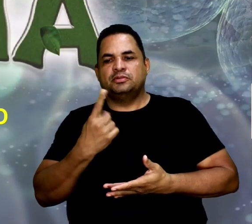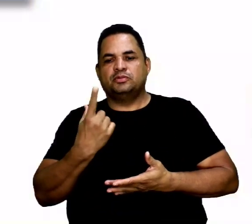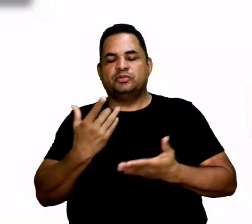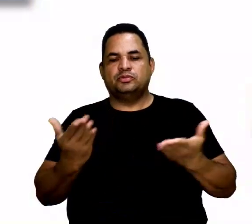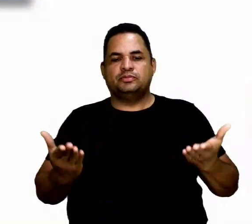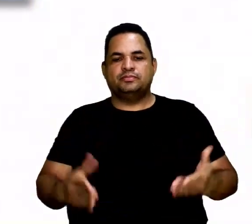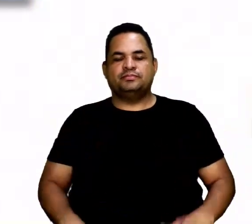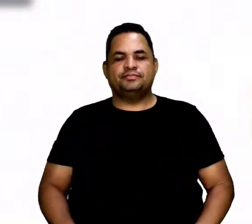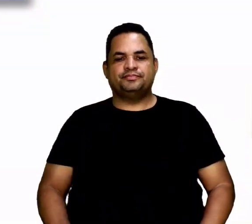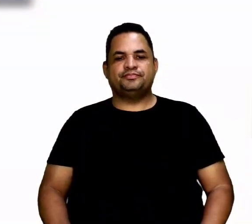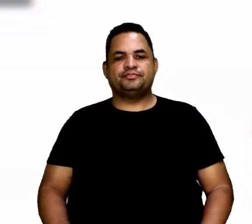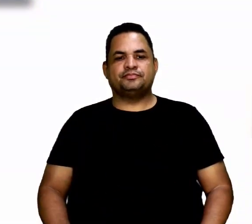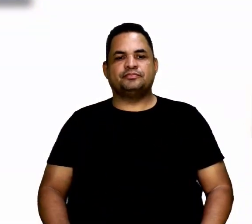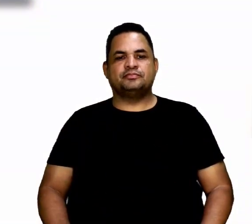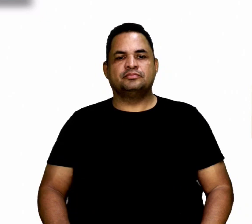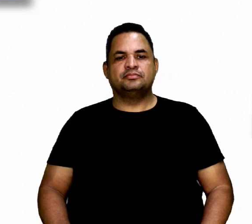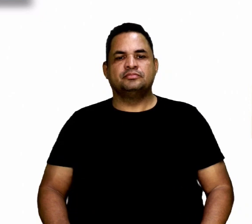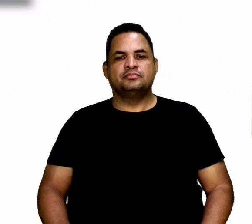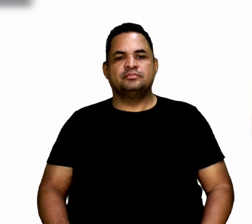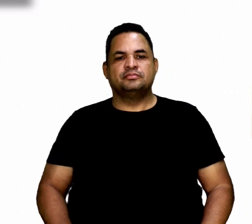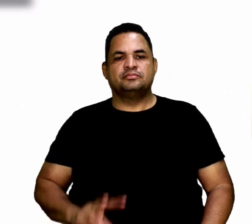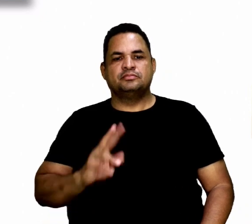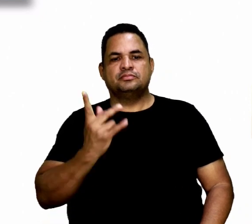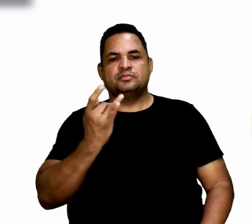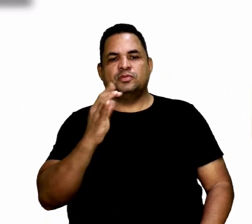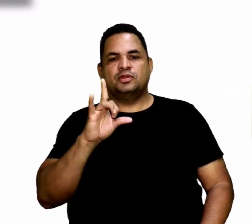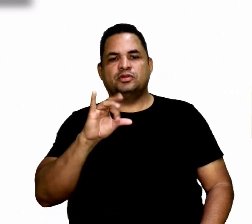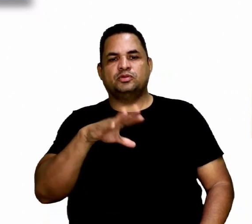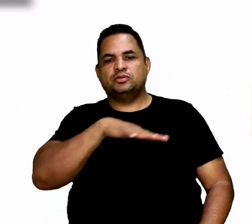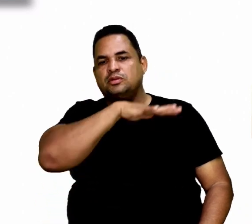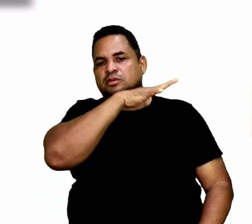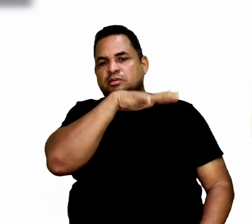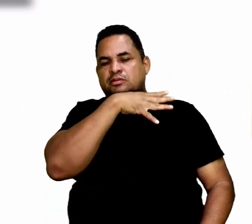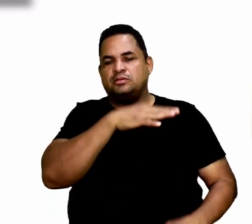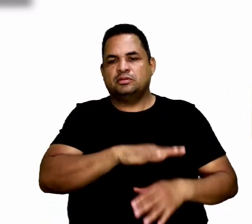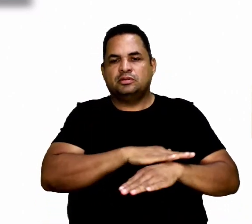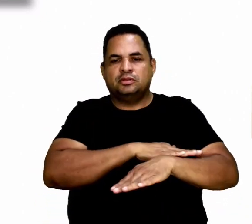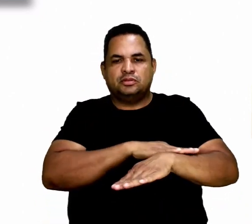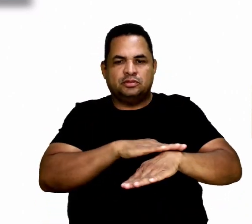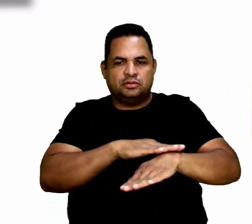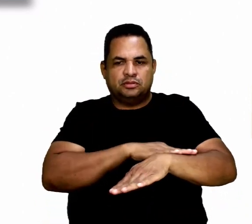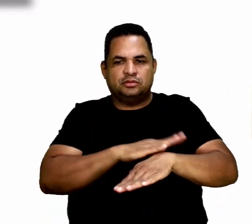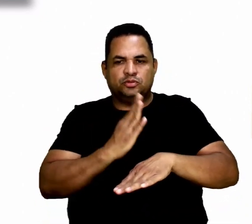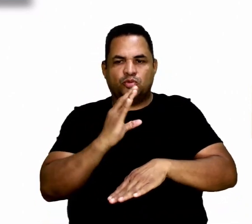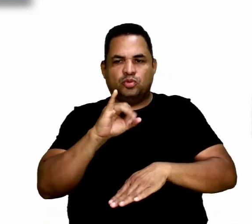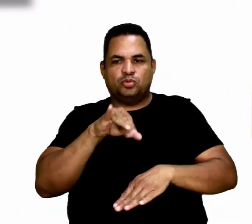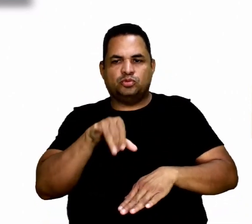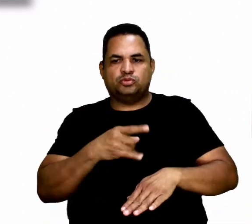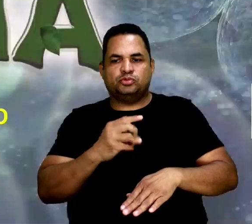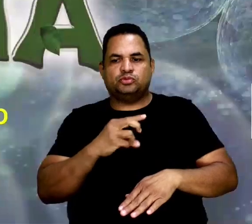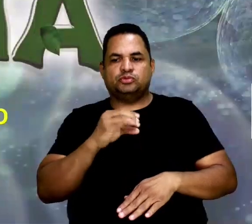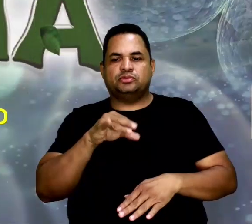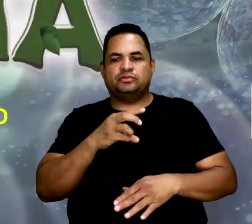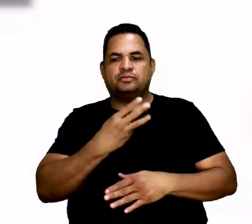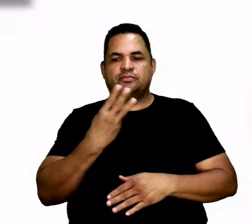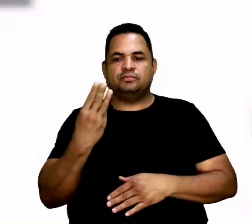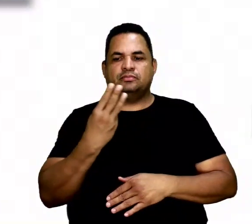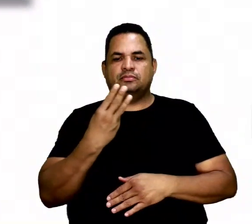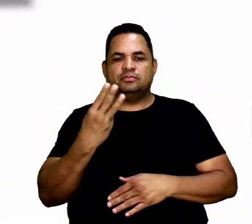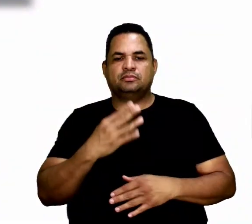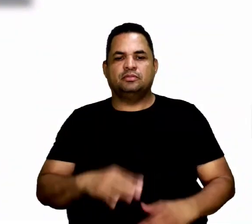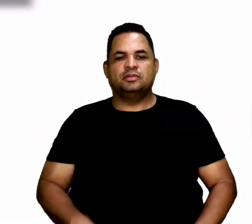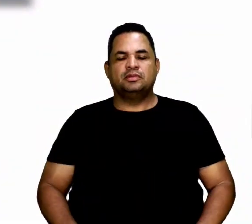43.1, né? E histologia animal, tecido conjuntivo, parte...